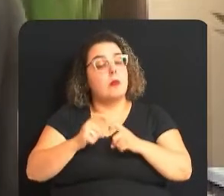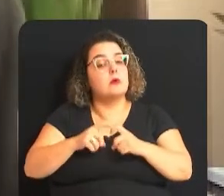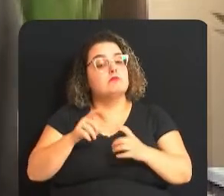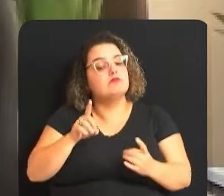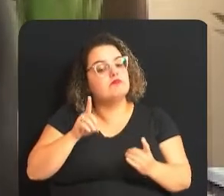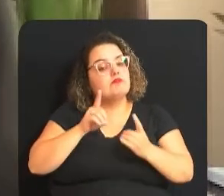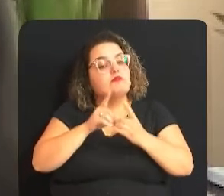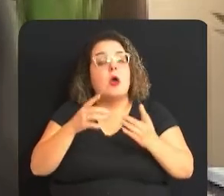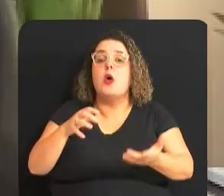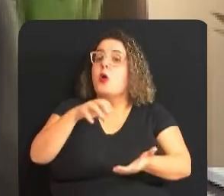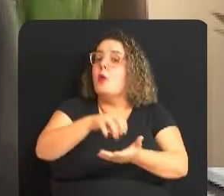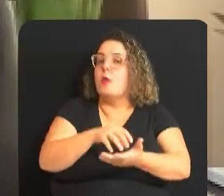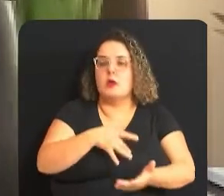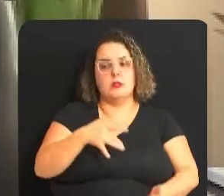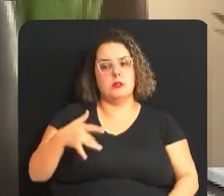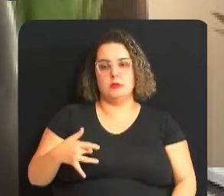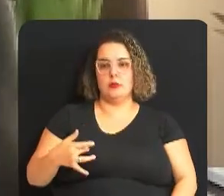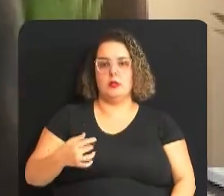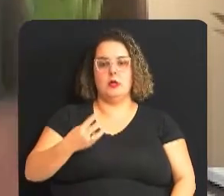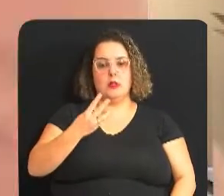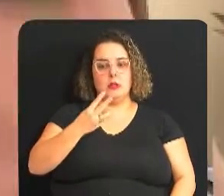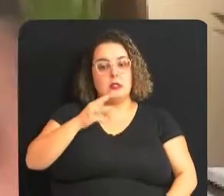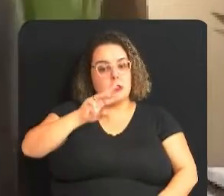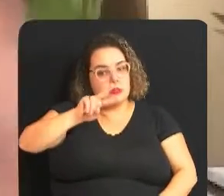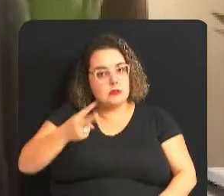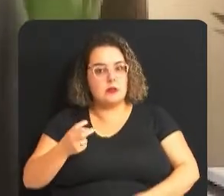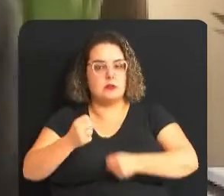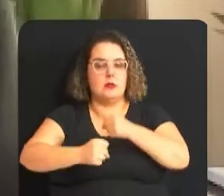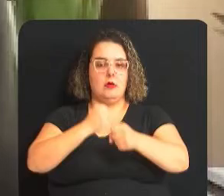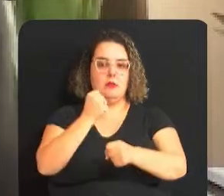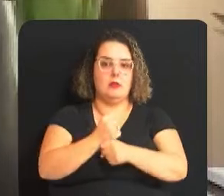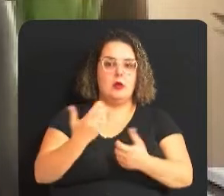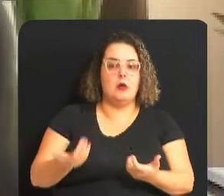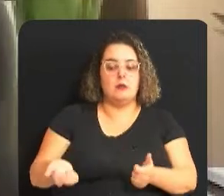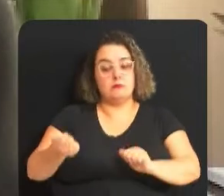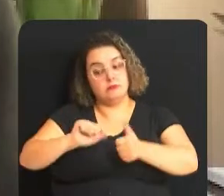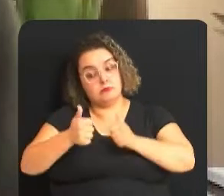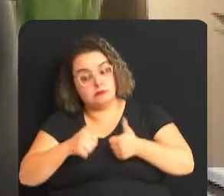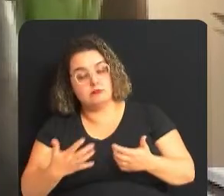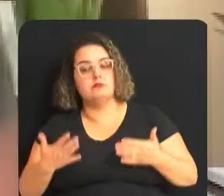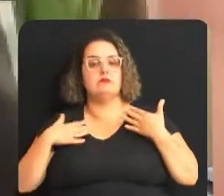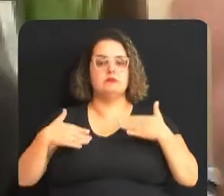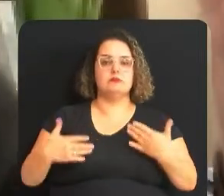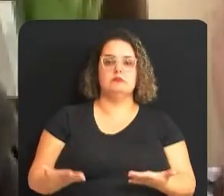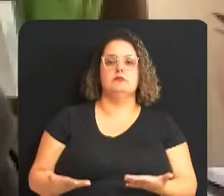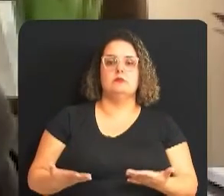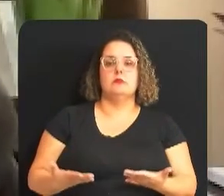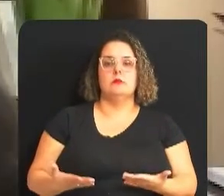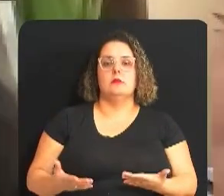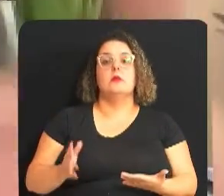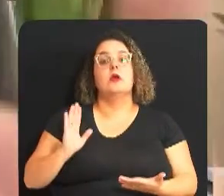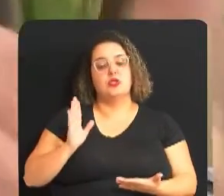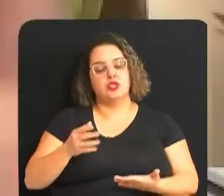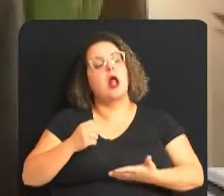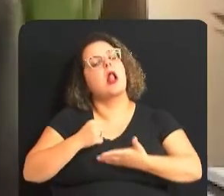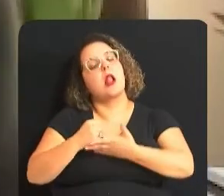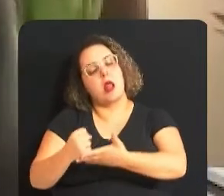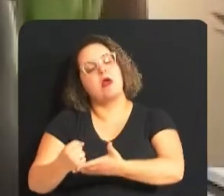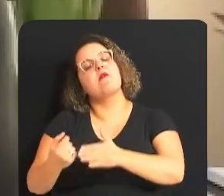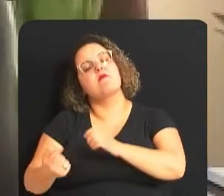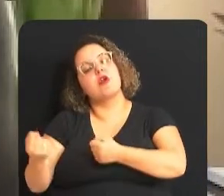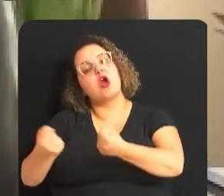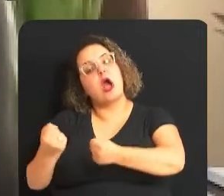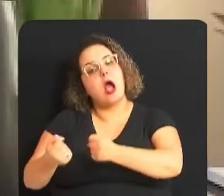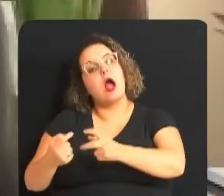no posto de saúde, 3 vezes ao ano, vai lá, doutor, eu quero dar uma reavaliada na máquina. Eu já levei meu carro na oficina, agora sou eu que